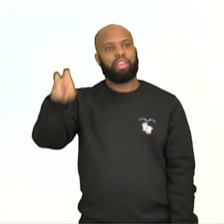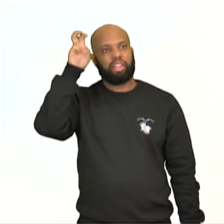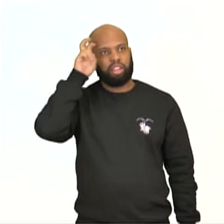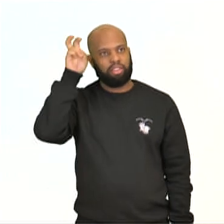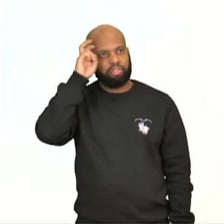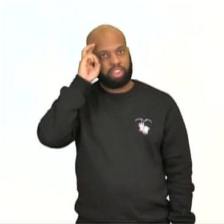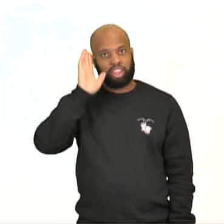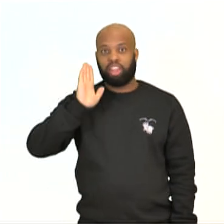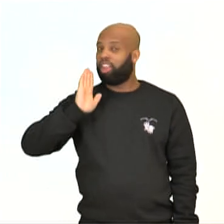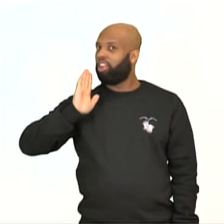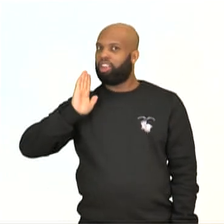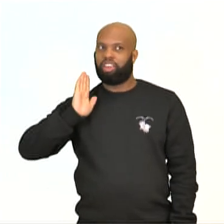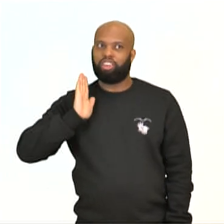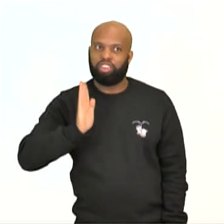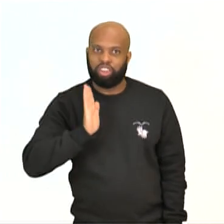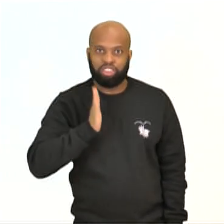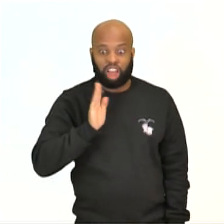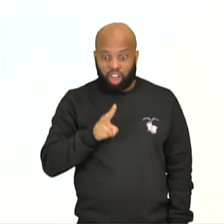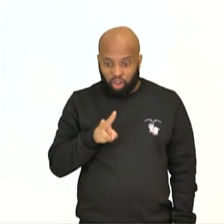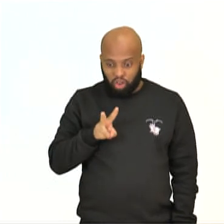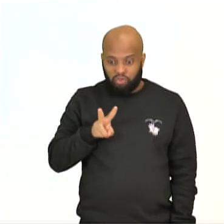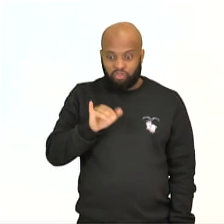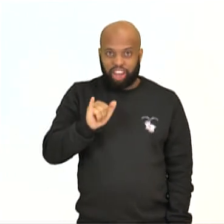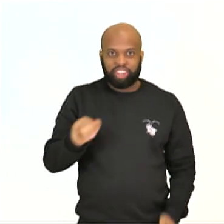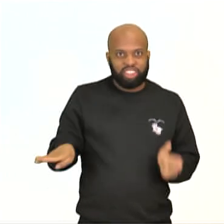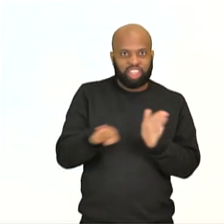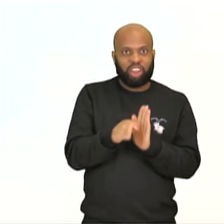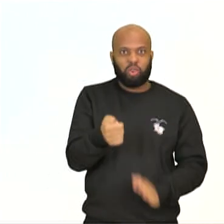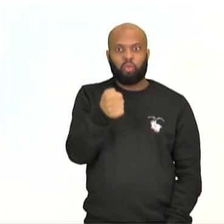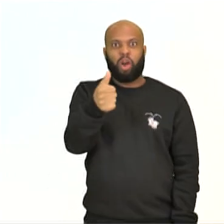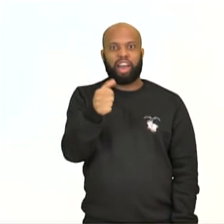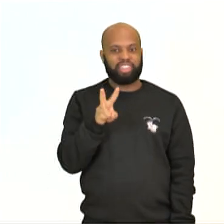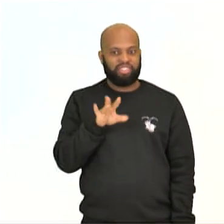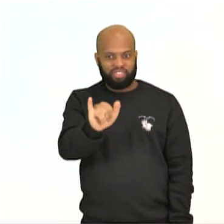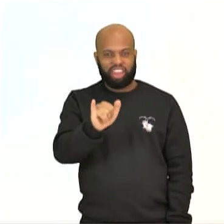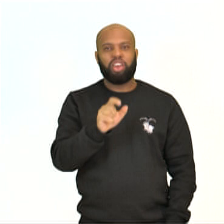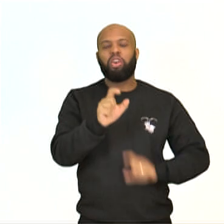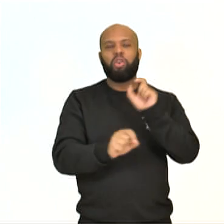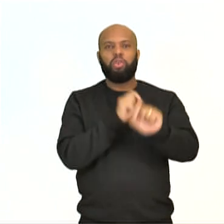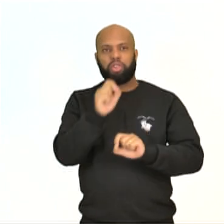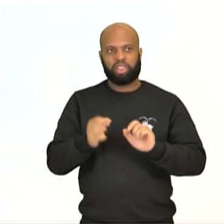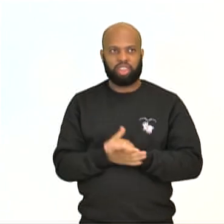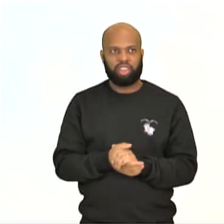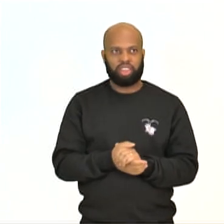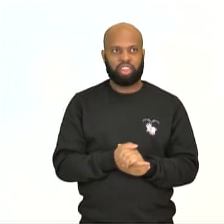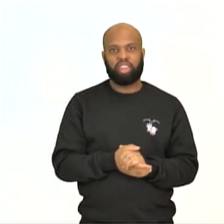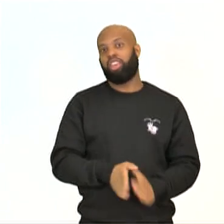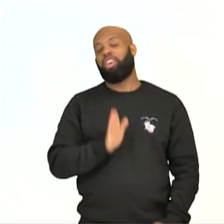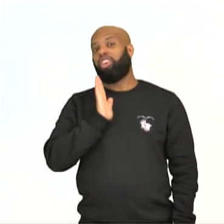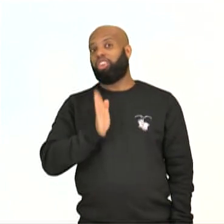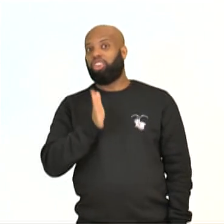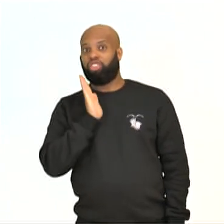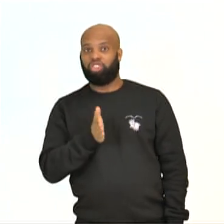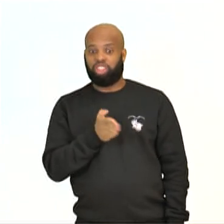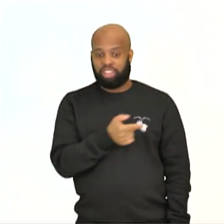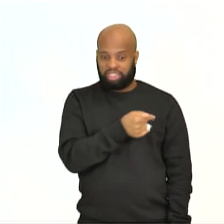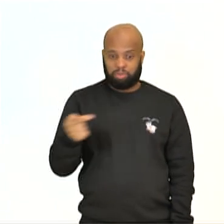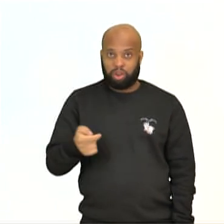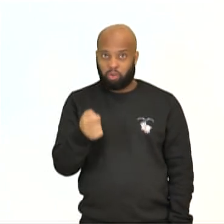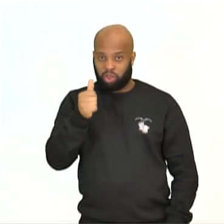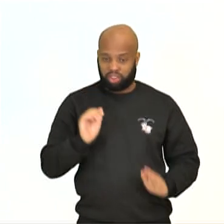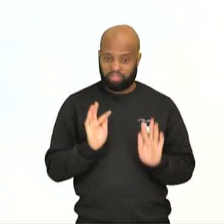Quinta-feira, já é tarde, o melhor estar por vir. O que é que estar por vir? Já é tarde porque a semana já está acabando,